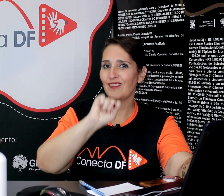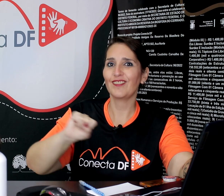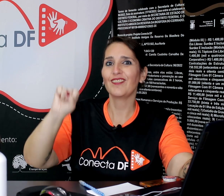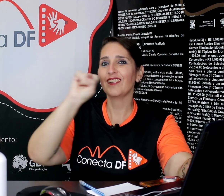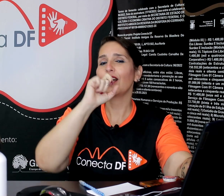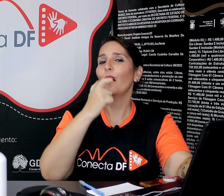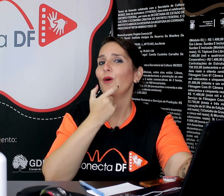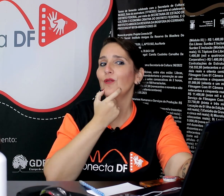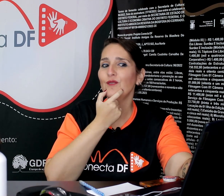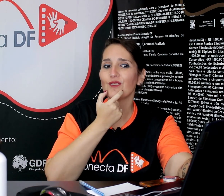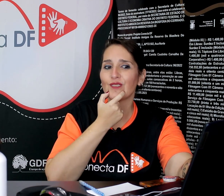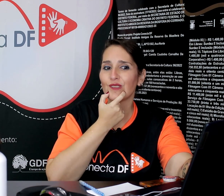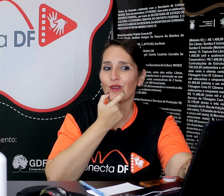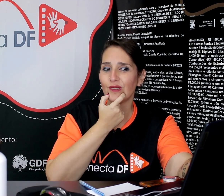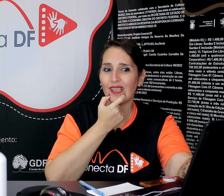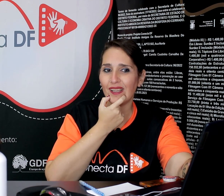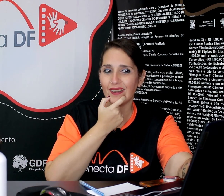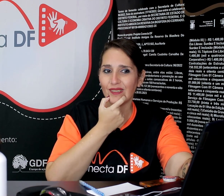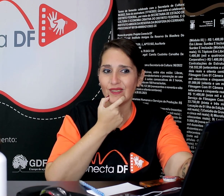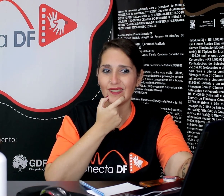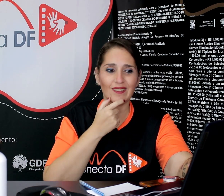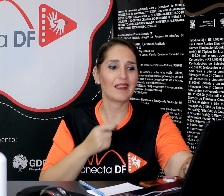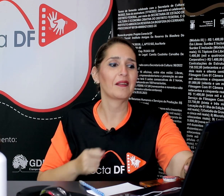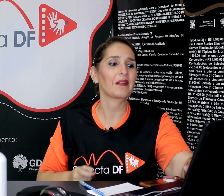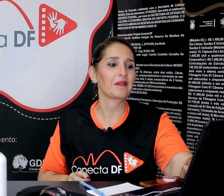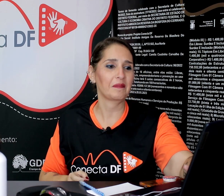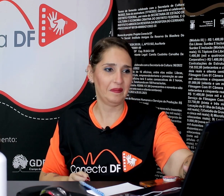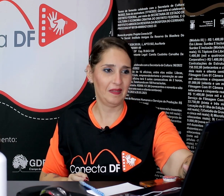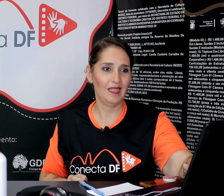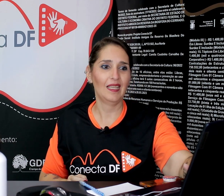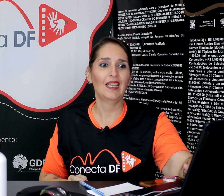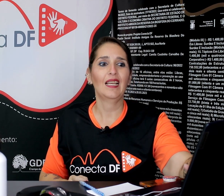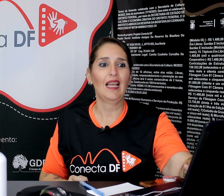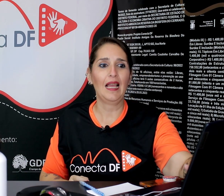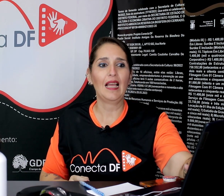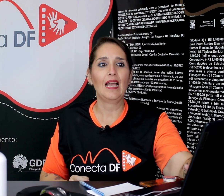Solteiro. Ou solteiro.